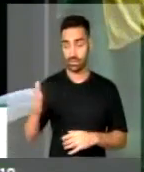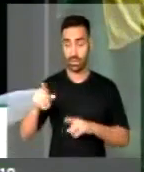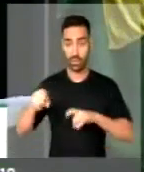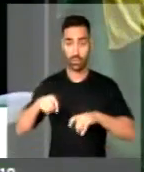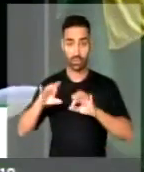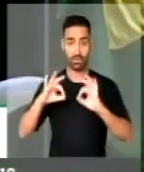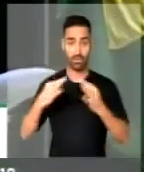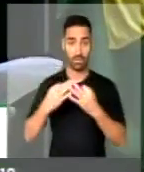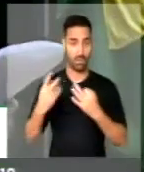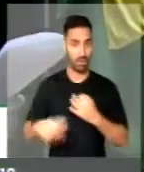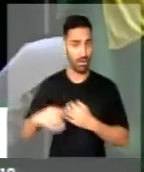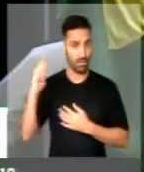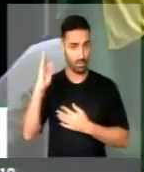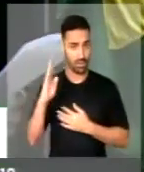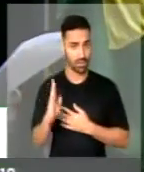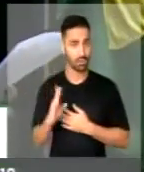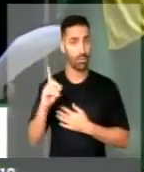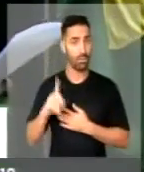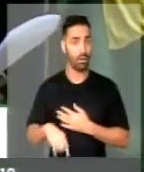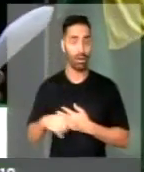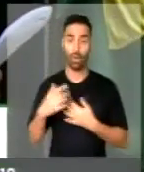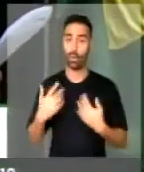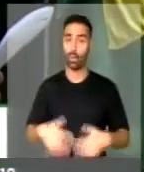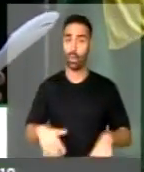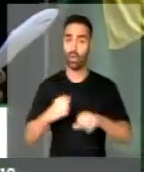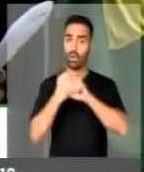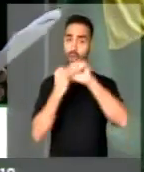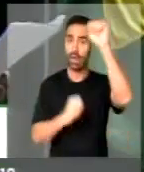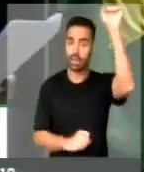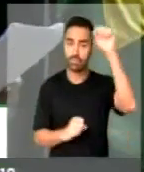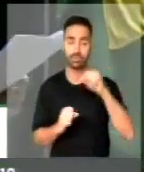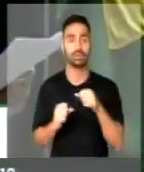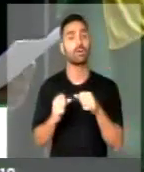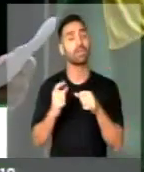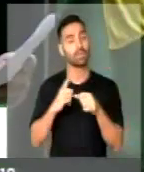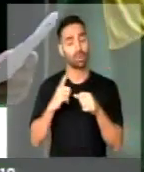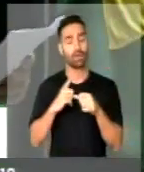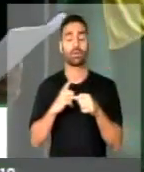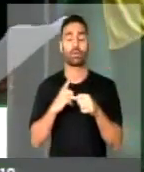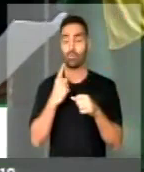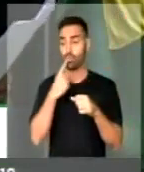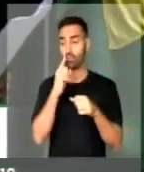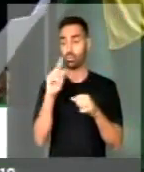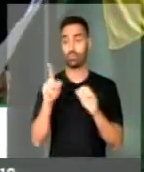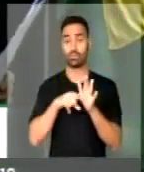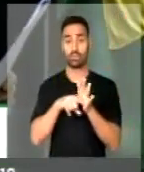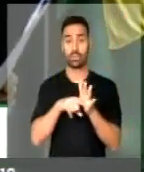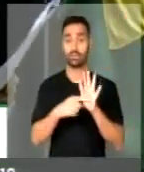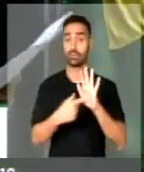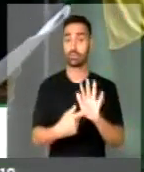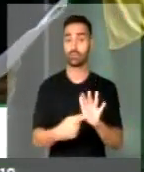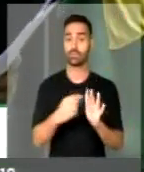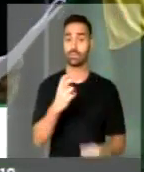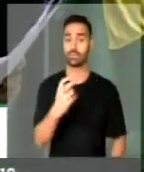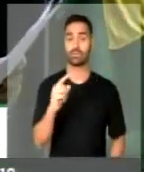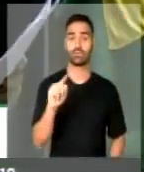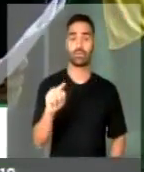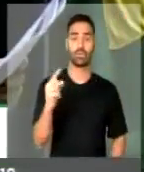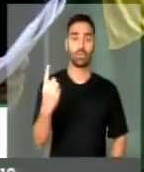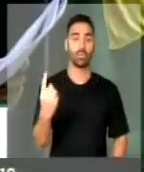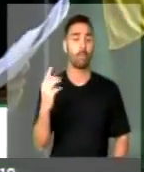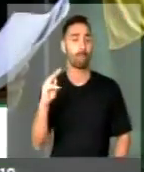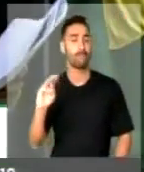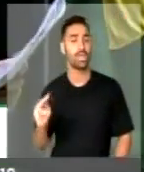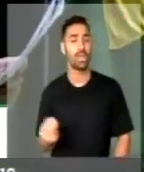familiar nesse país é grande. Os números que temos do último censo mostram de que 5,1 milhões